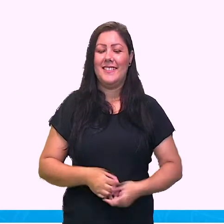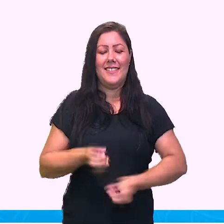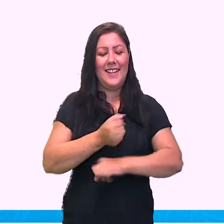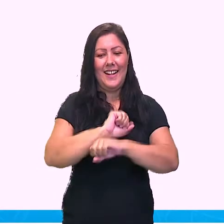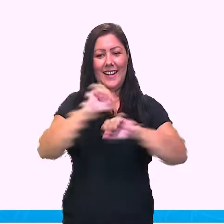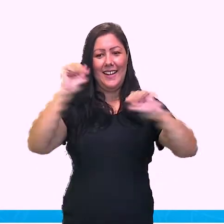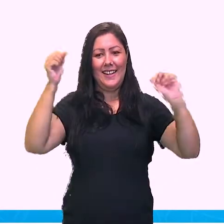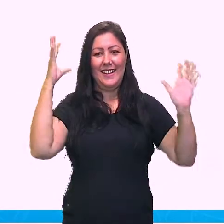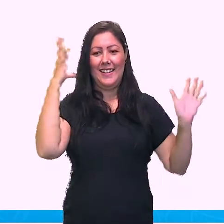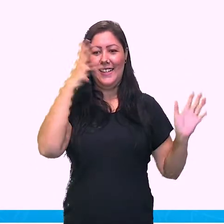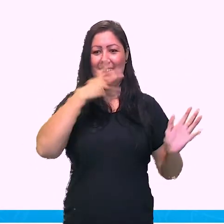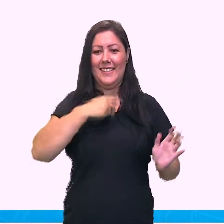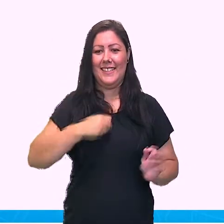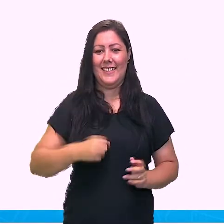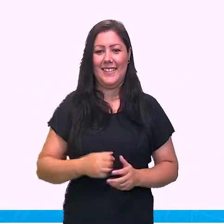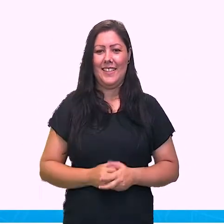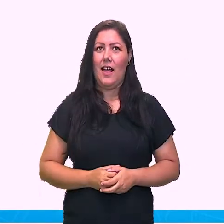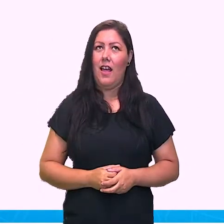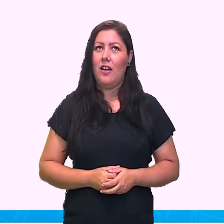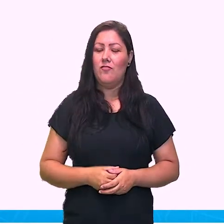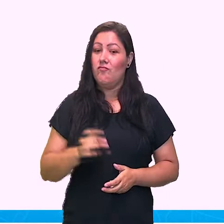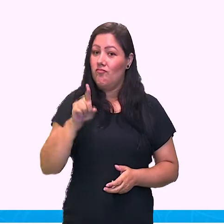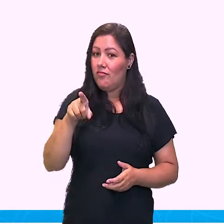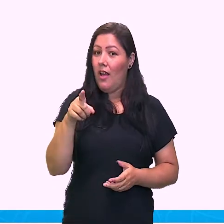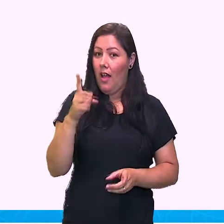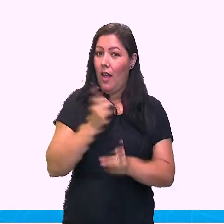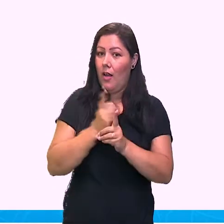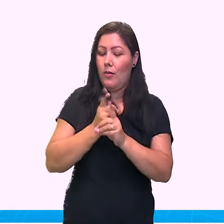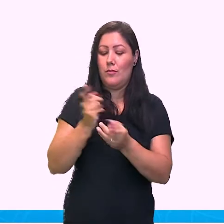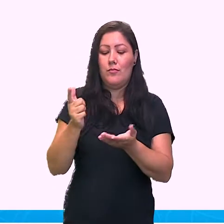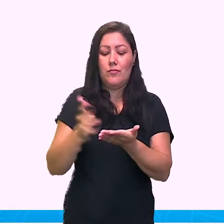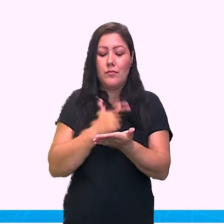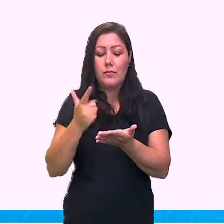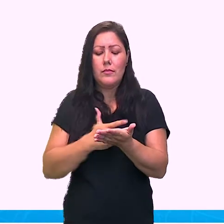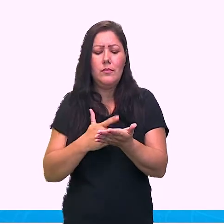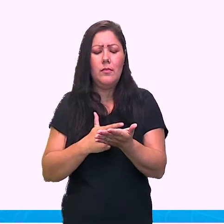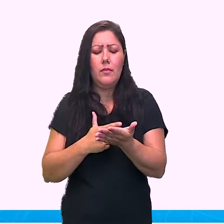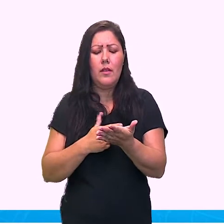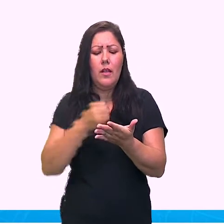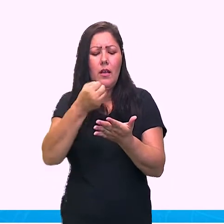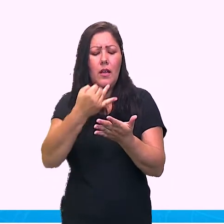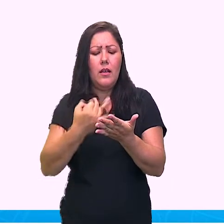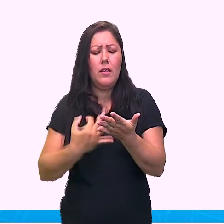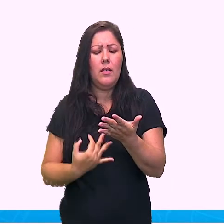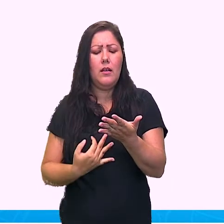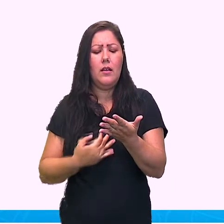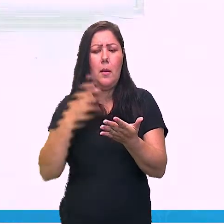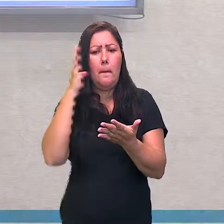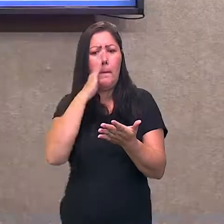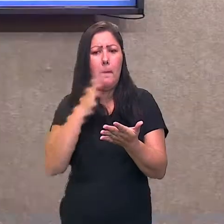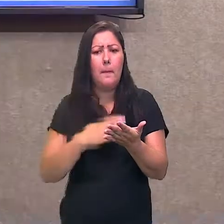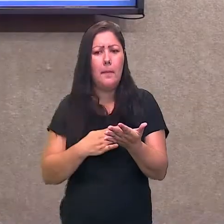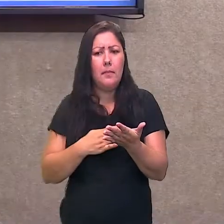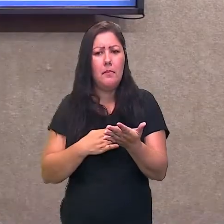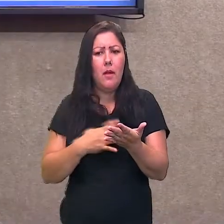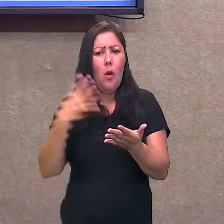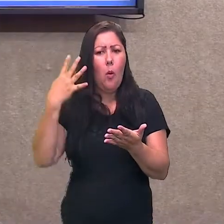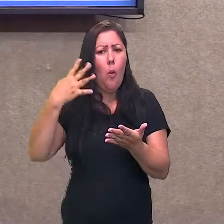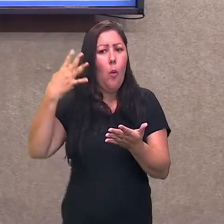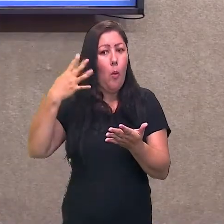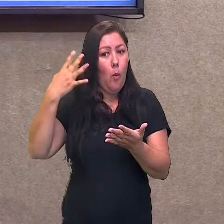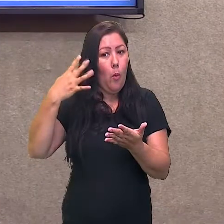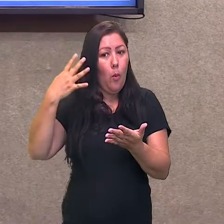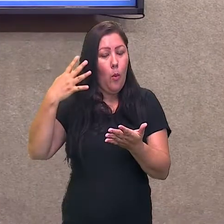encontrar alguns livros que dizem assim: o Brasil é o quarto país maior do